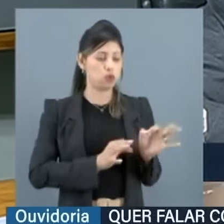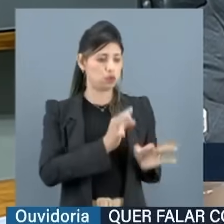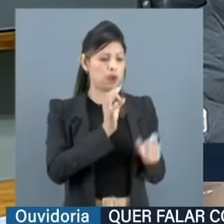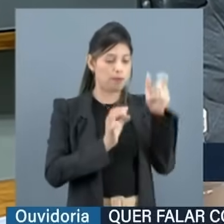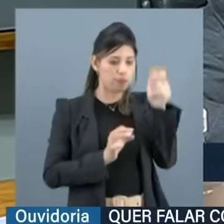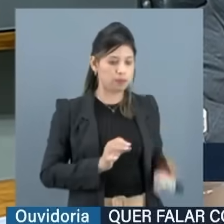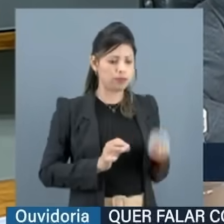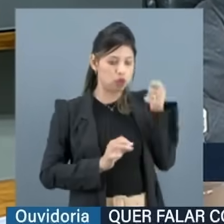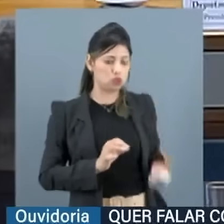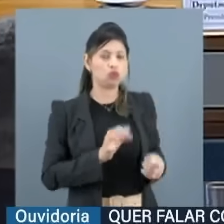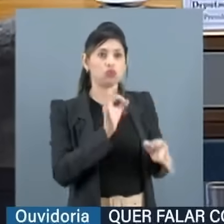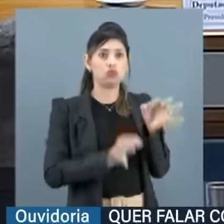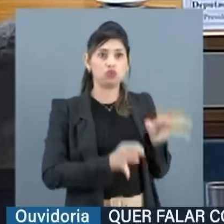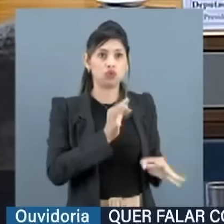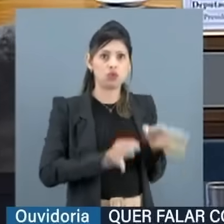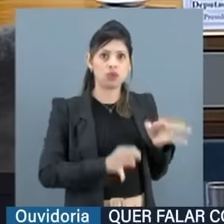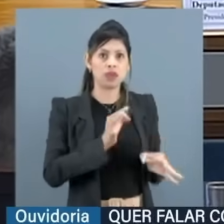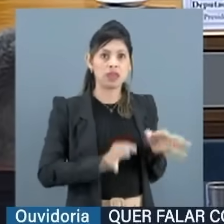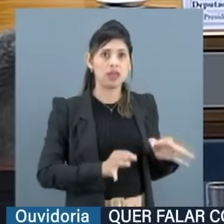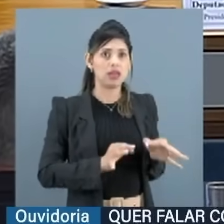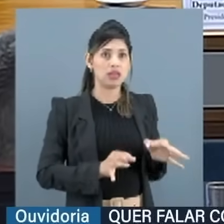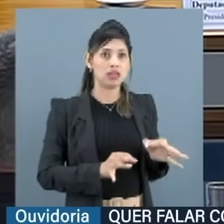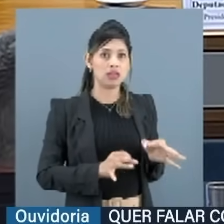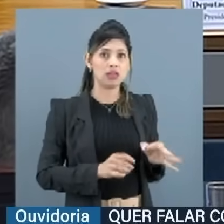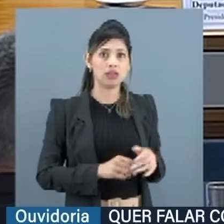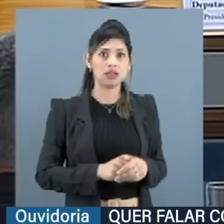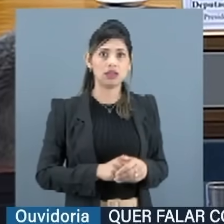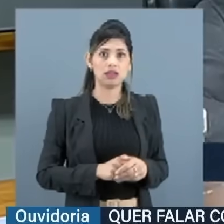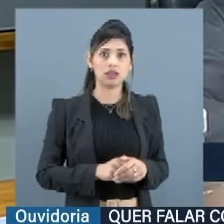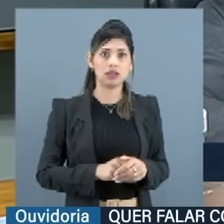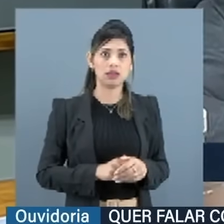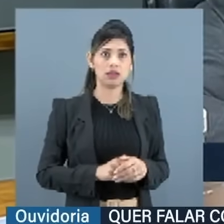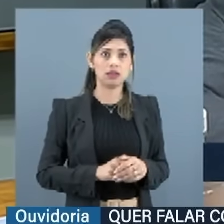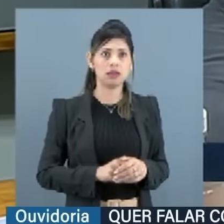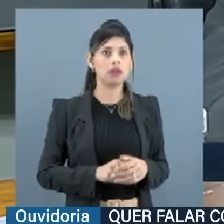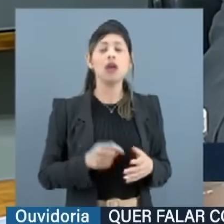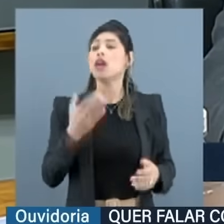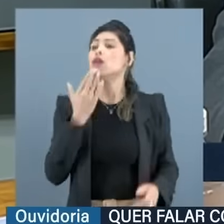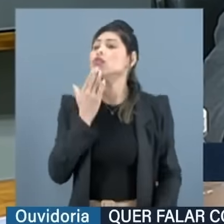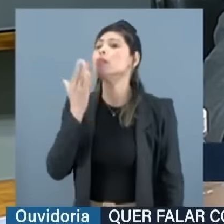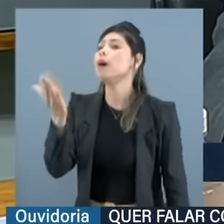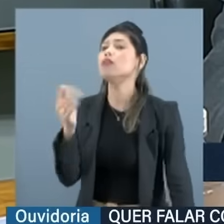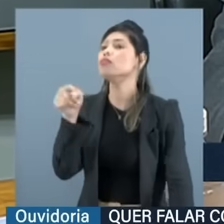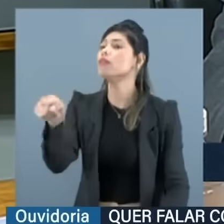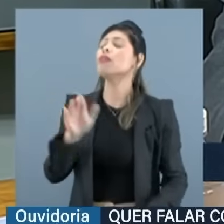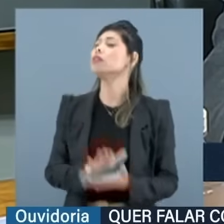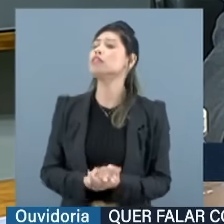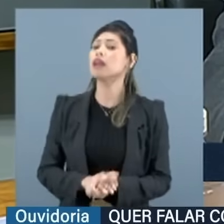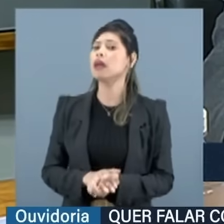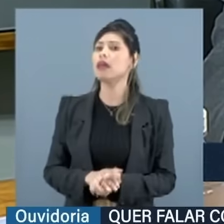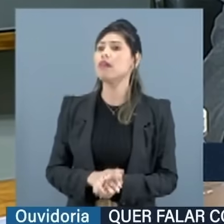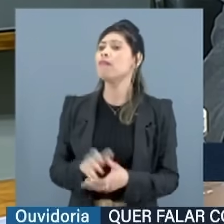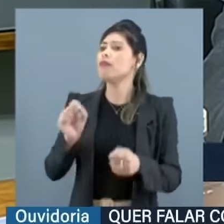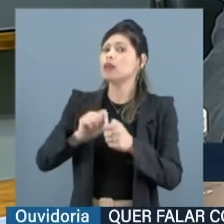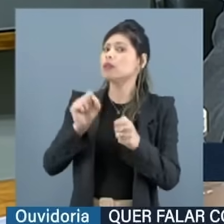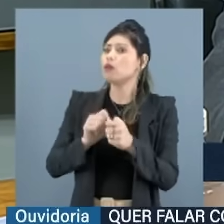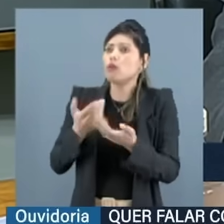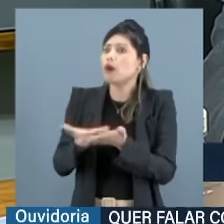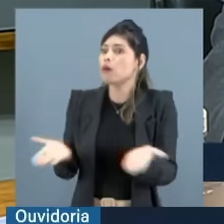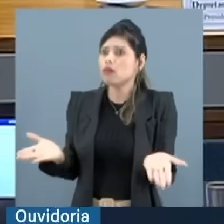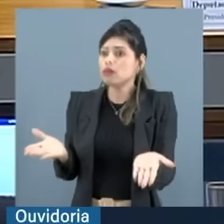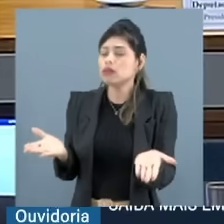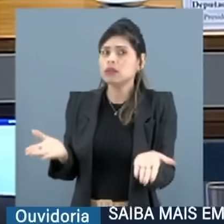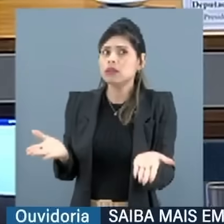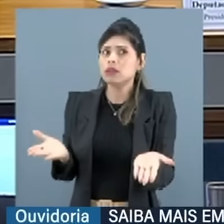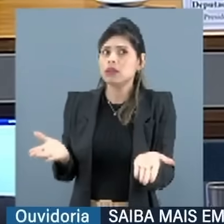testemunha. Não, isso eu entendi, eu não entendi então, o que, é que Vossa Excelência pede a mim. Peço a Vossa Excelência que tome as providências, porque tem elementos... Quais são as providências que estão previstas